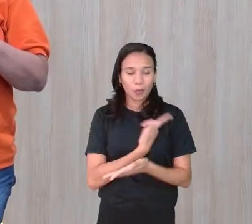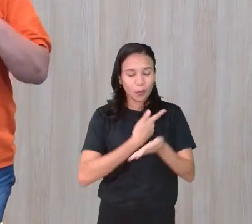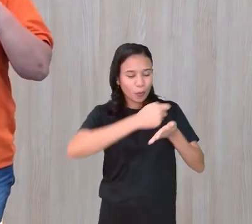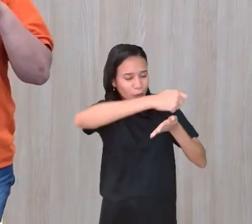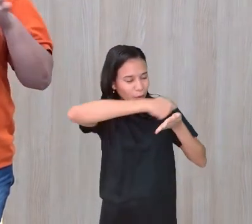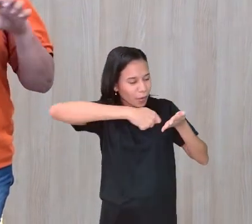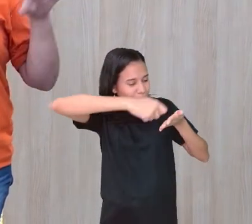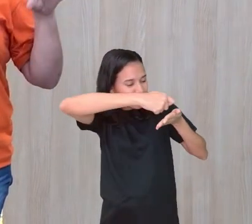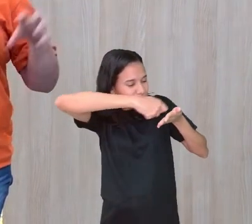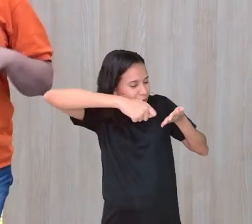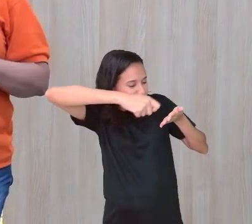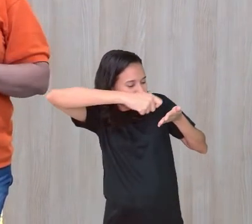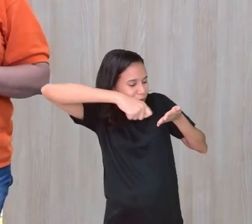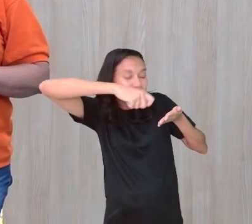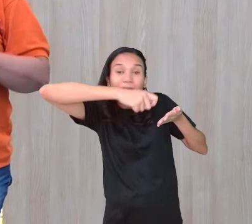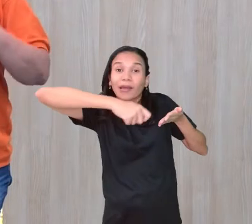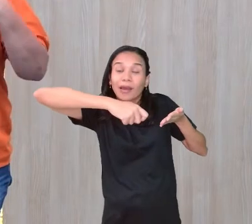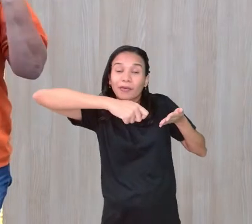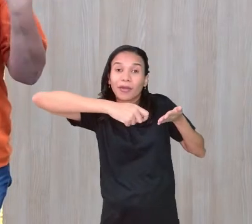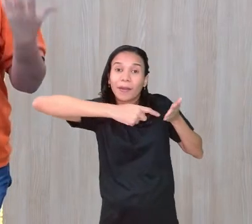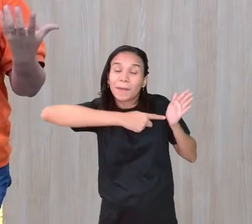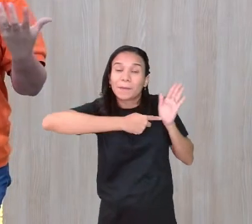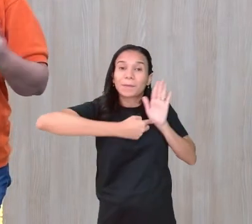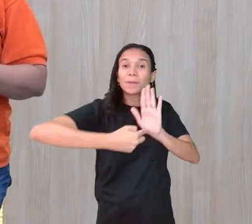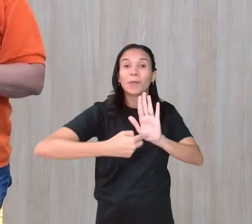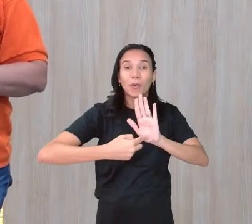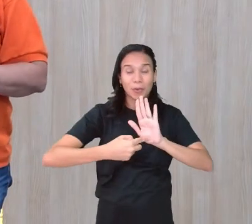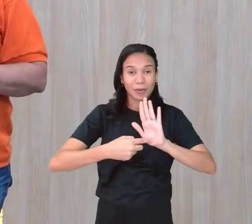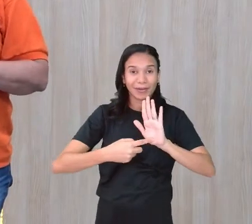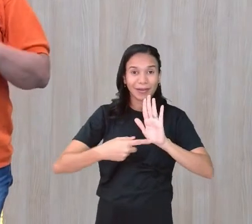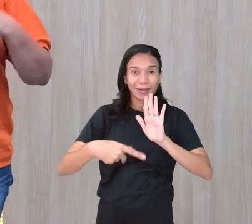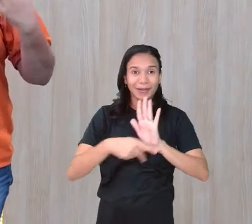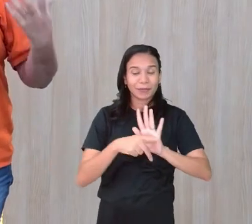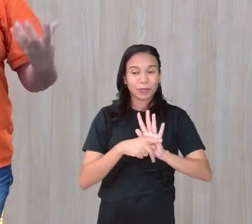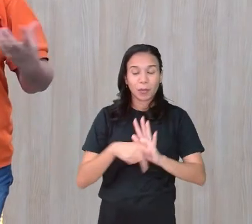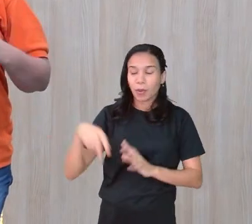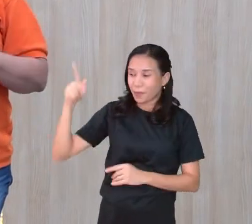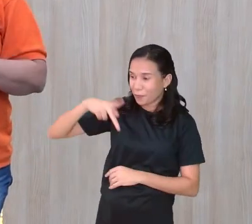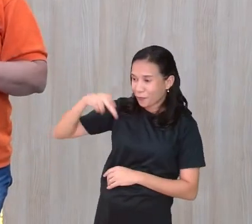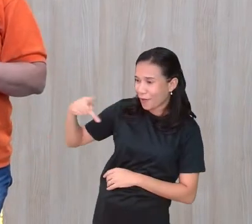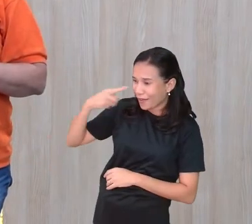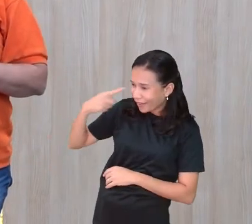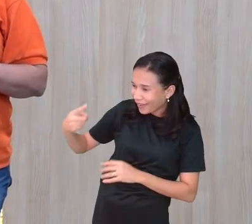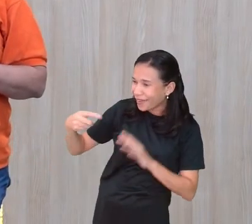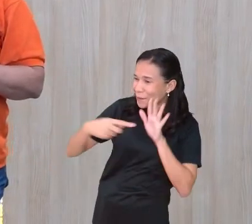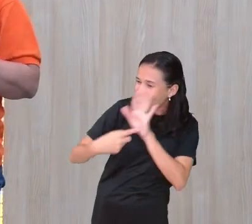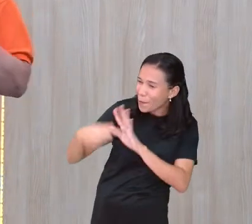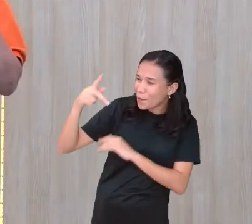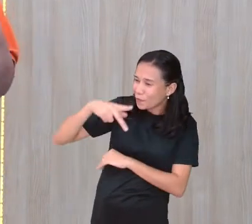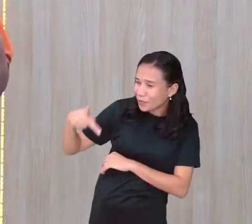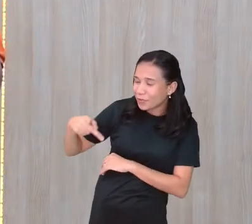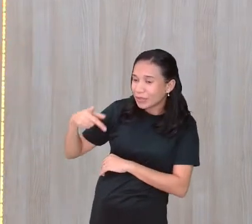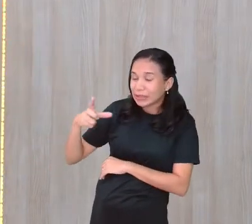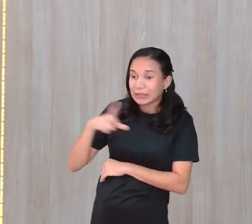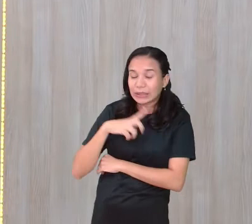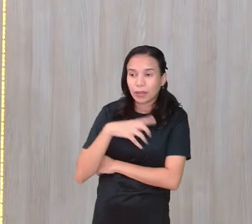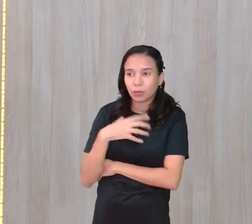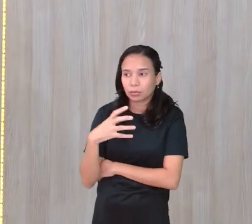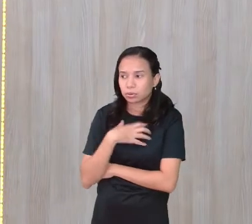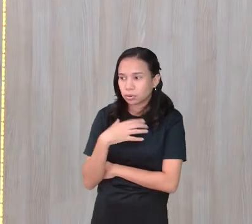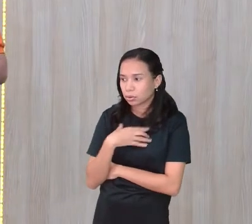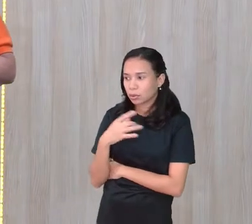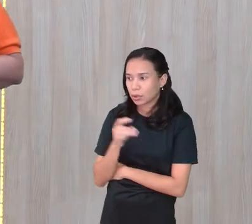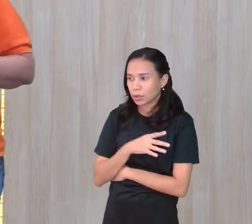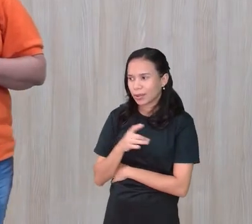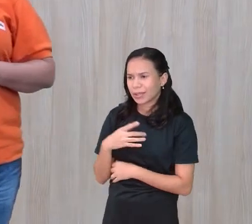escrever algo, não é? Para mostrar à nossa professora, e aí às vezes bate aquele medo, não